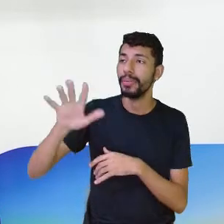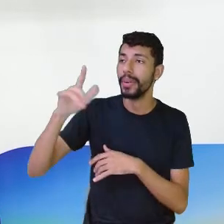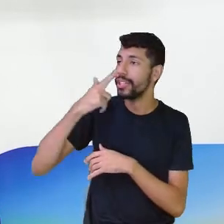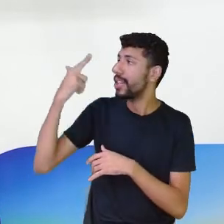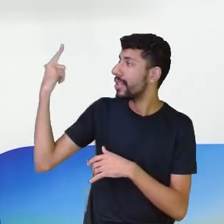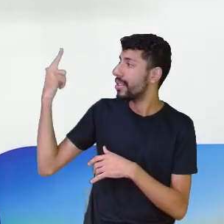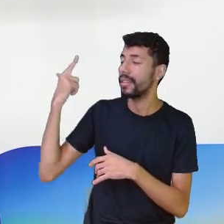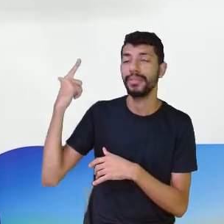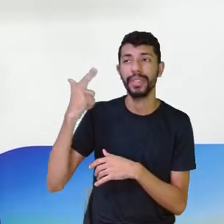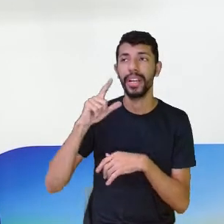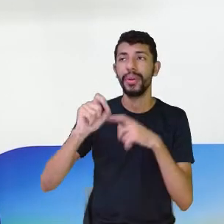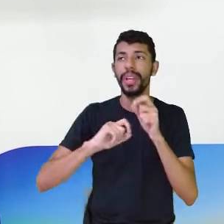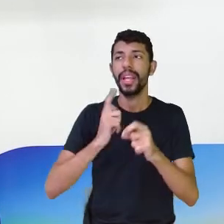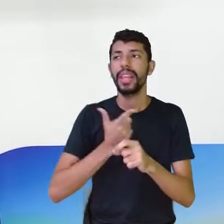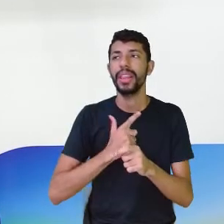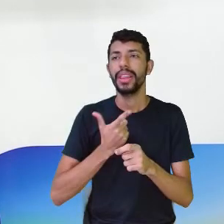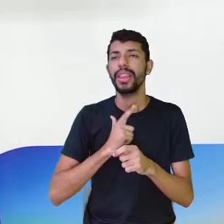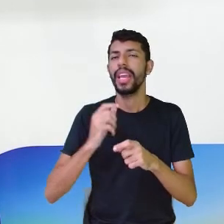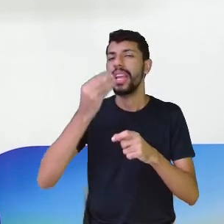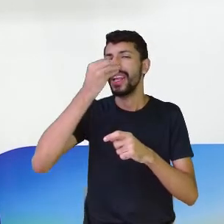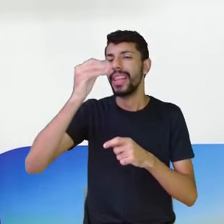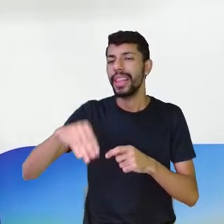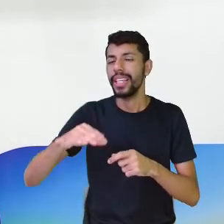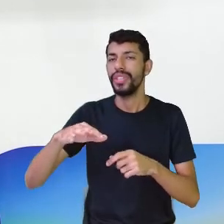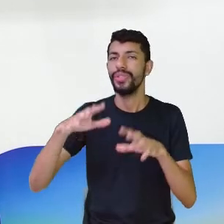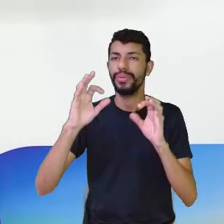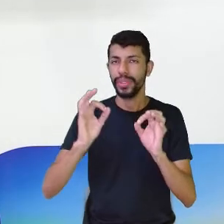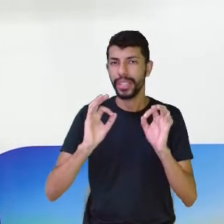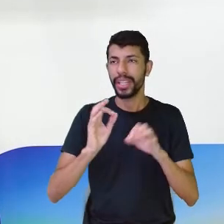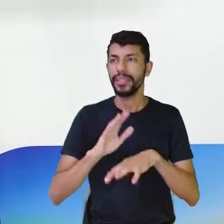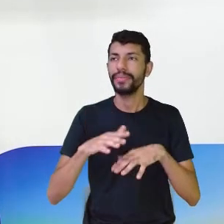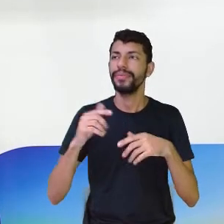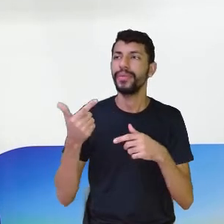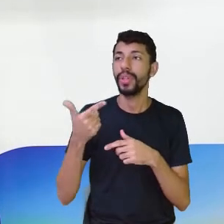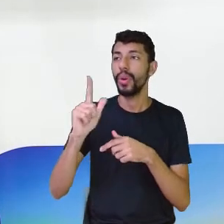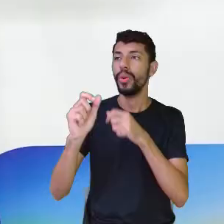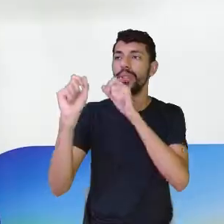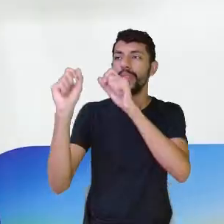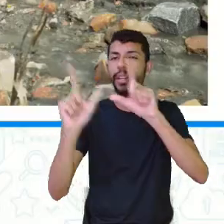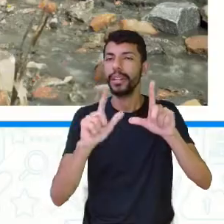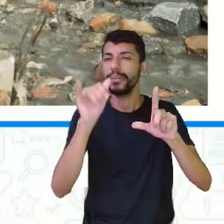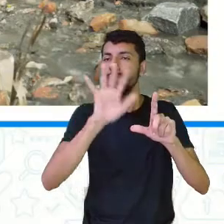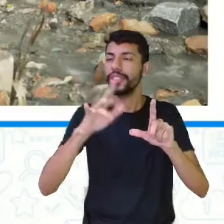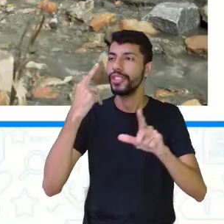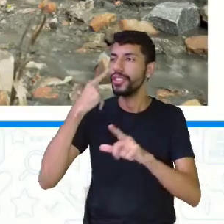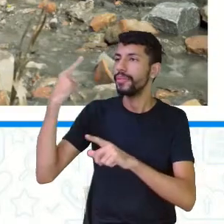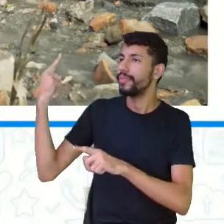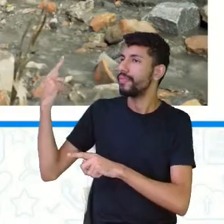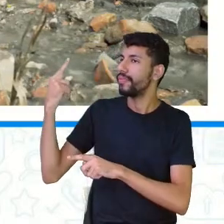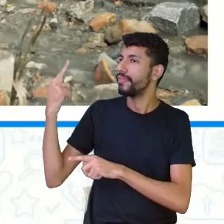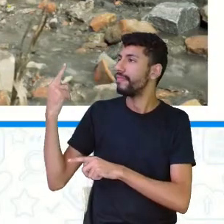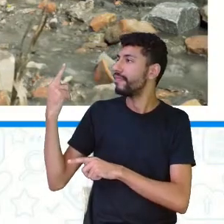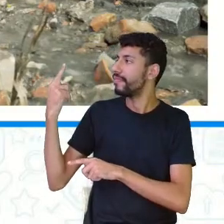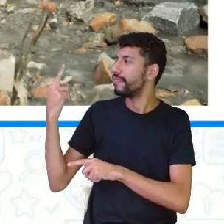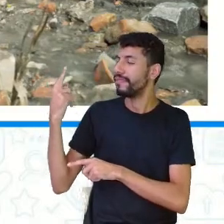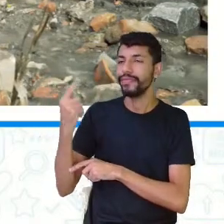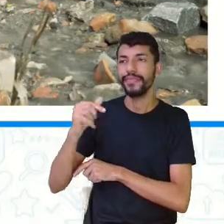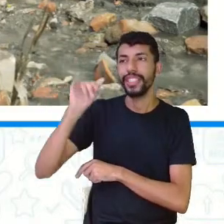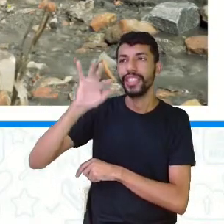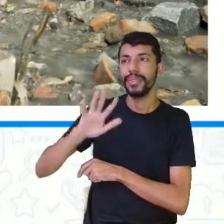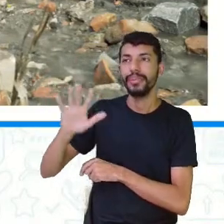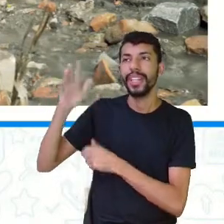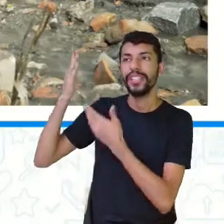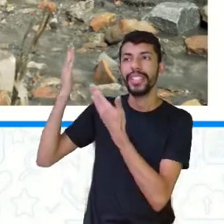lixo aí no meio da natureza. Mais outra. Não é difícil a gente achar imagens